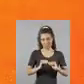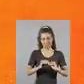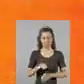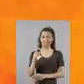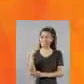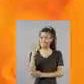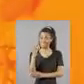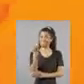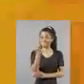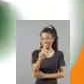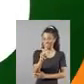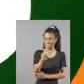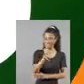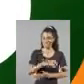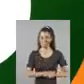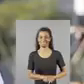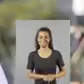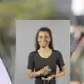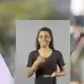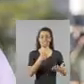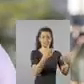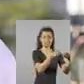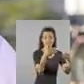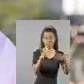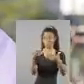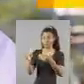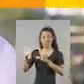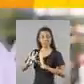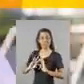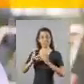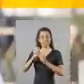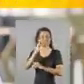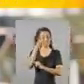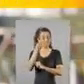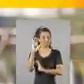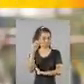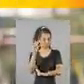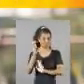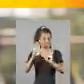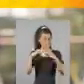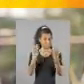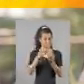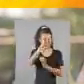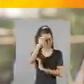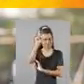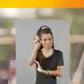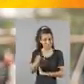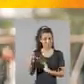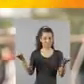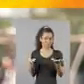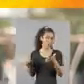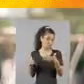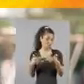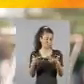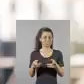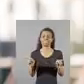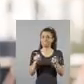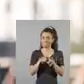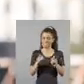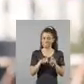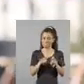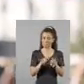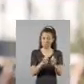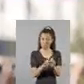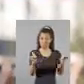noite. Creche é 15. Eu vou reabrir todas as 8 creches comunitárias que o prefeito fechou.